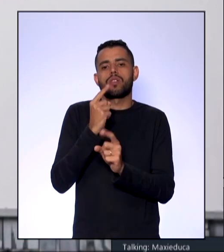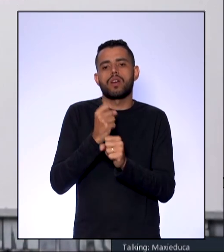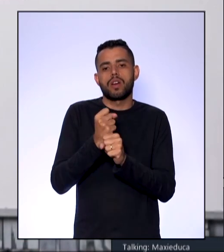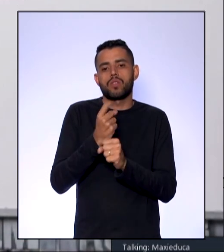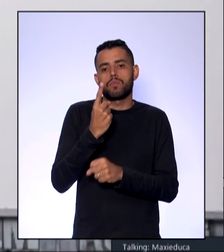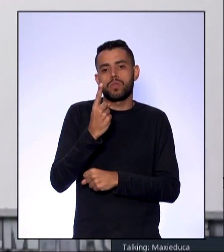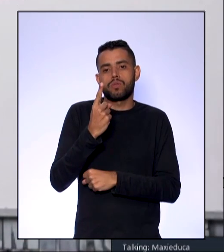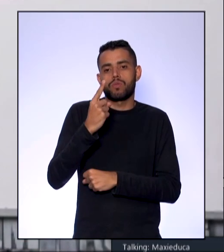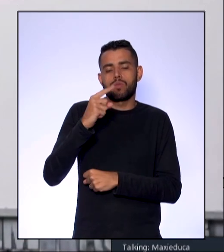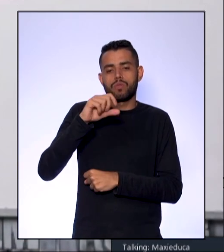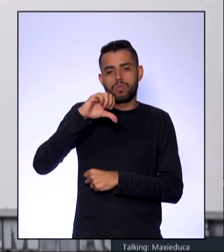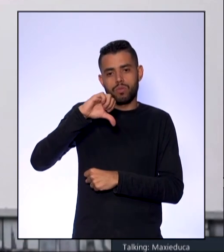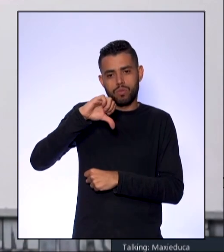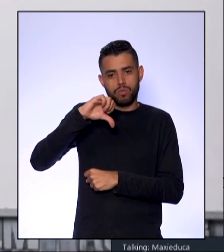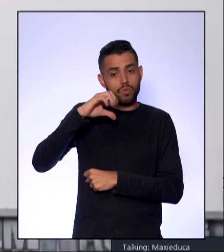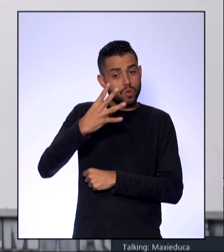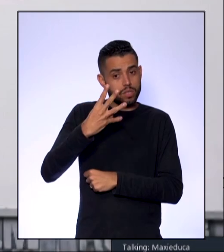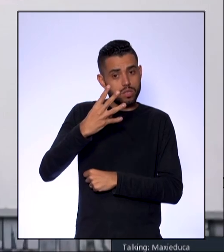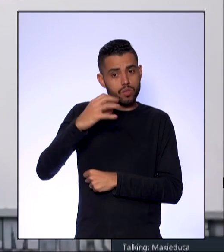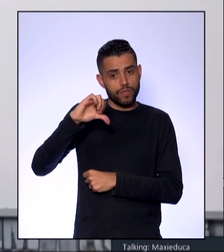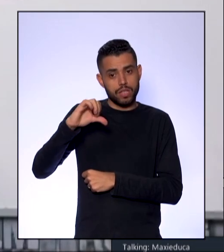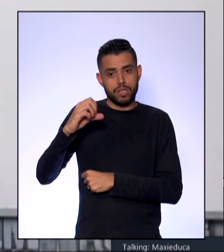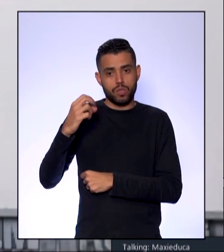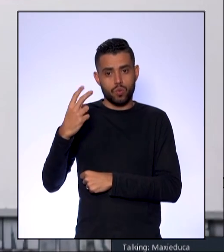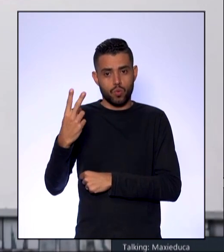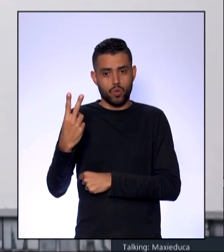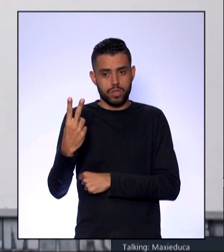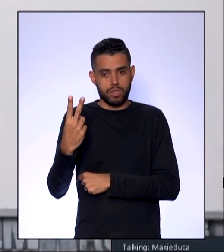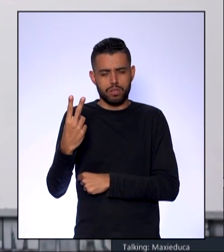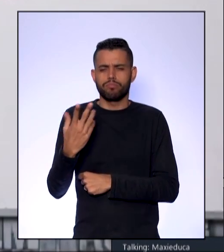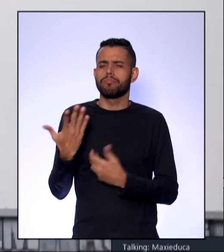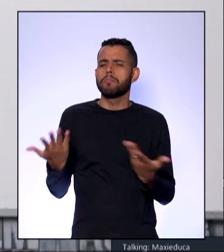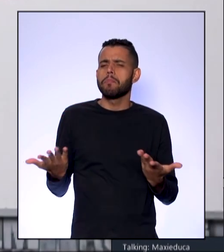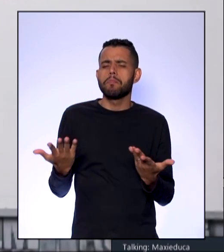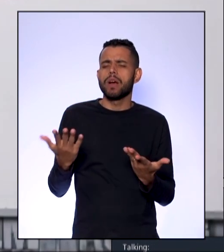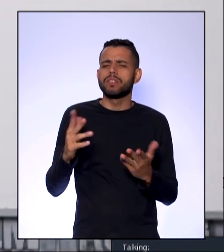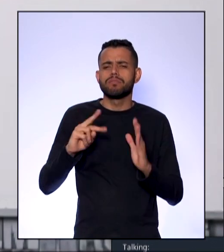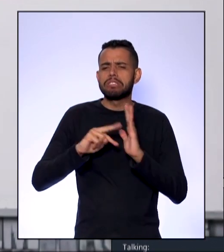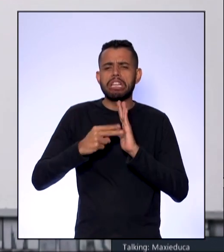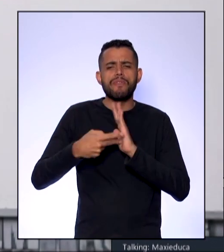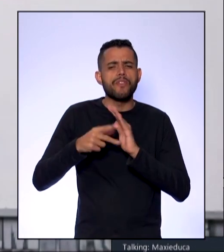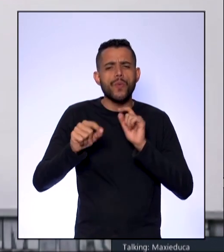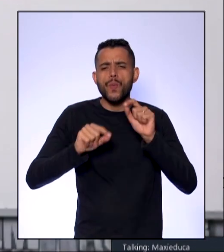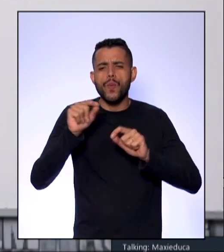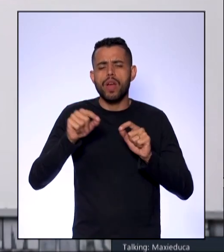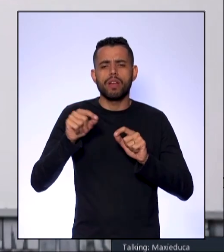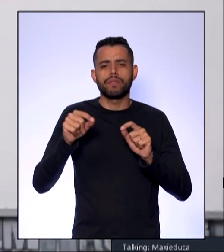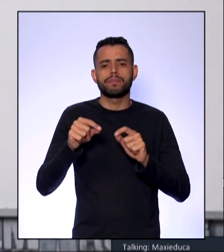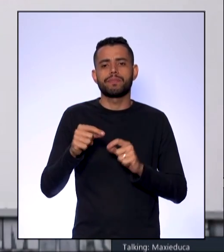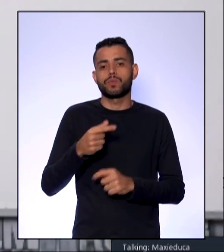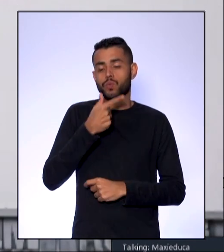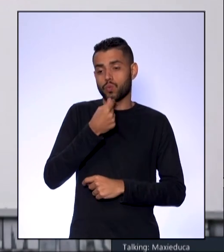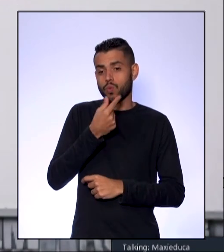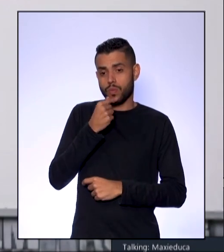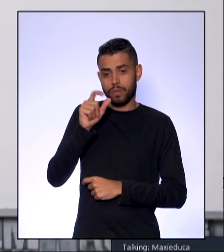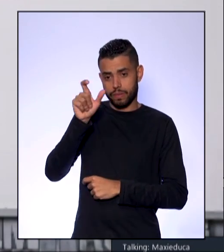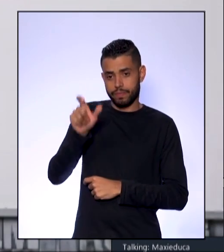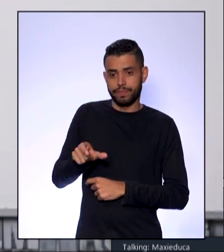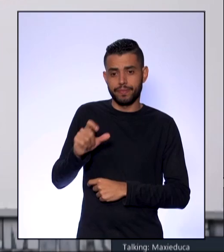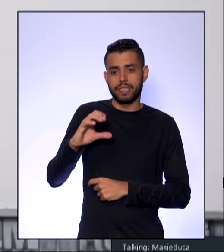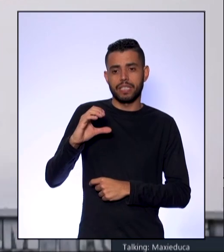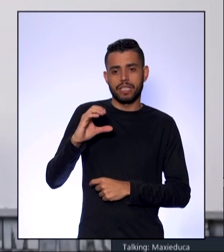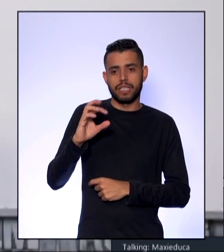1492. Olha que interessante. Ah, beleza, professor. O que isso significa? Cristóvão Colombo, ele veio